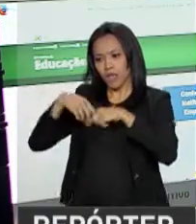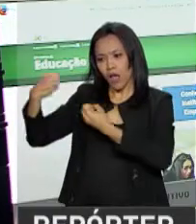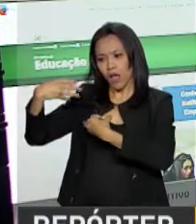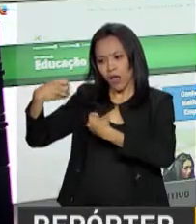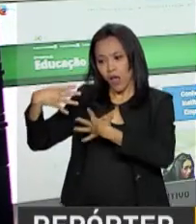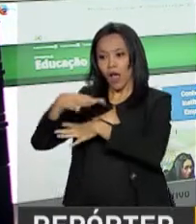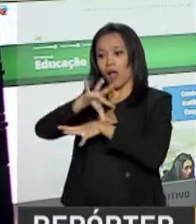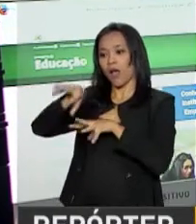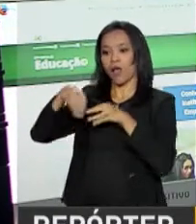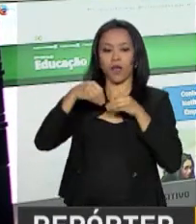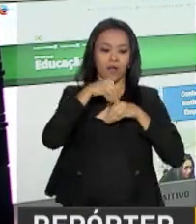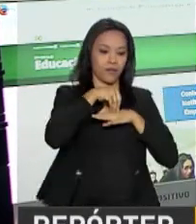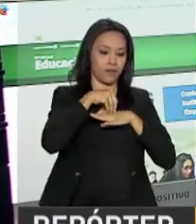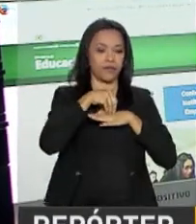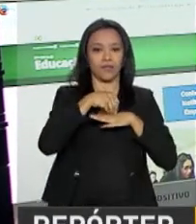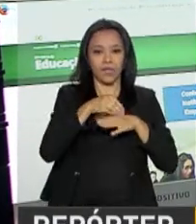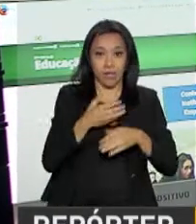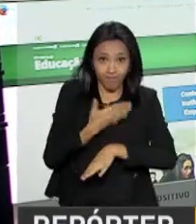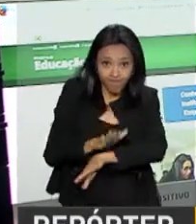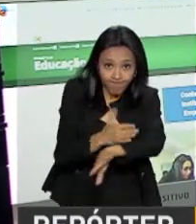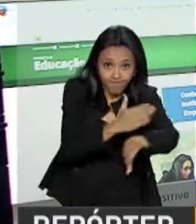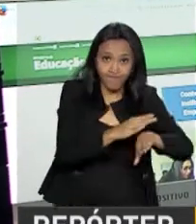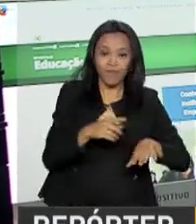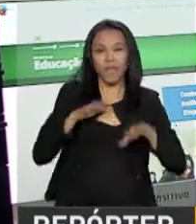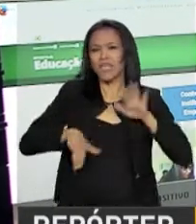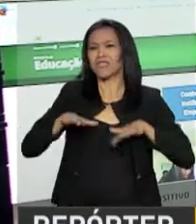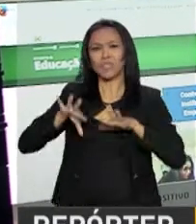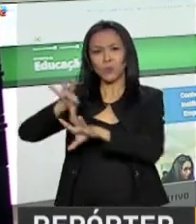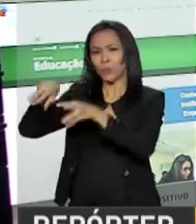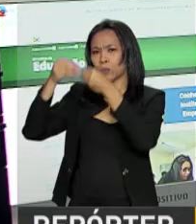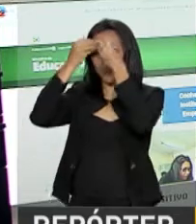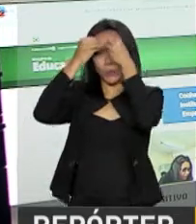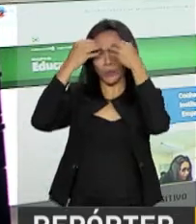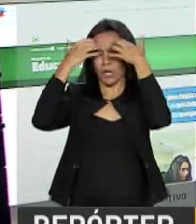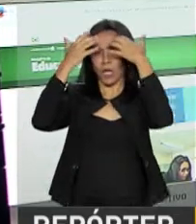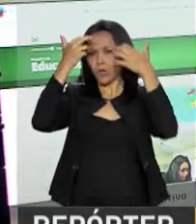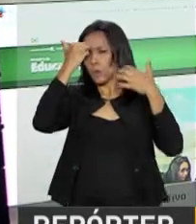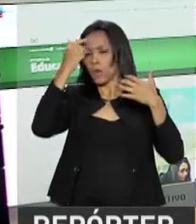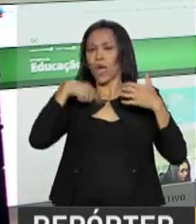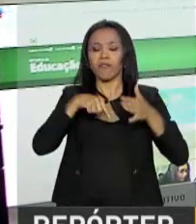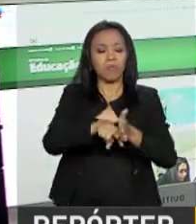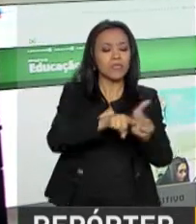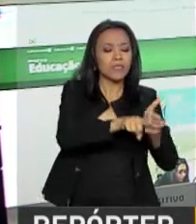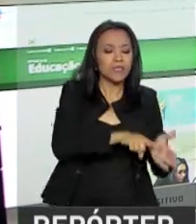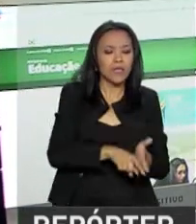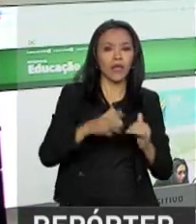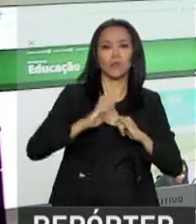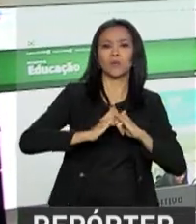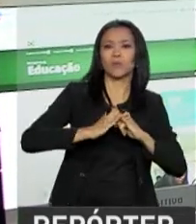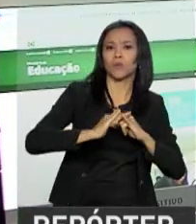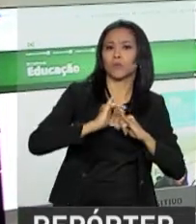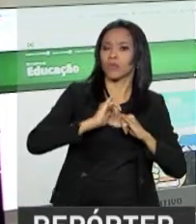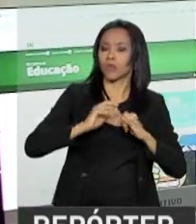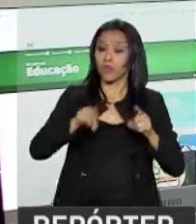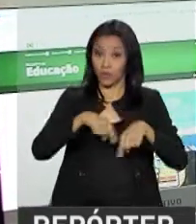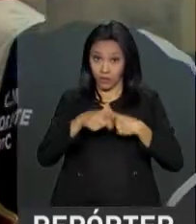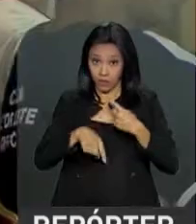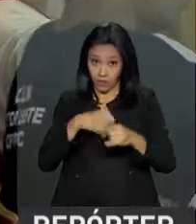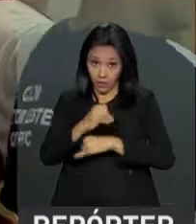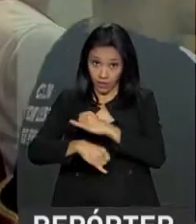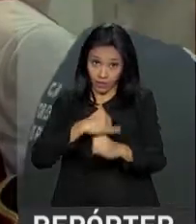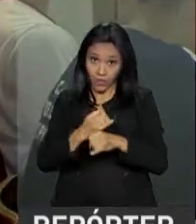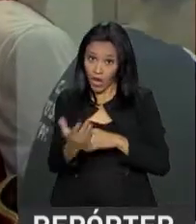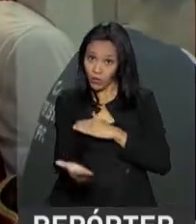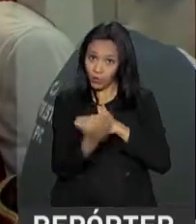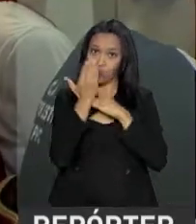aprende sala nem sempre fica muito na memória normalmente a gente vai na internet no youtube pesquisar então a internet é muito importante para o estado